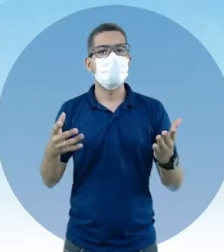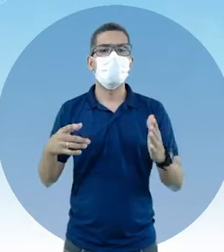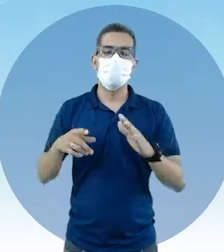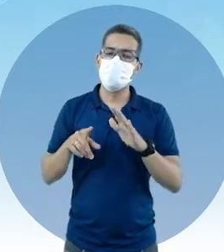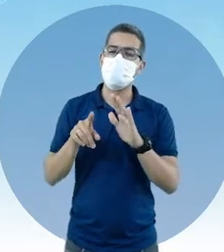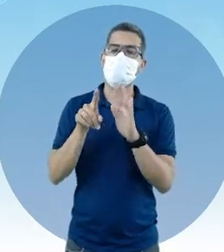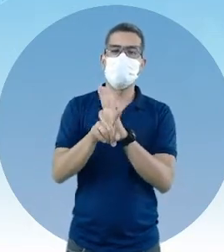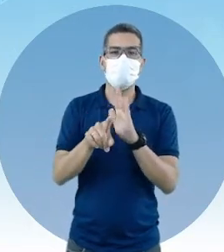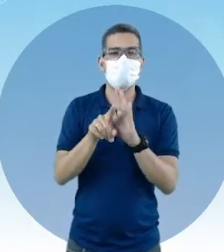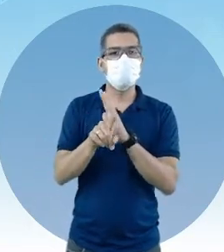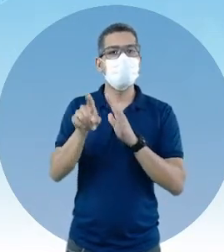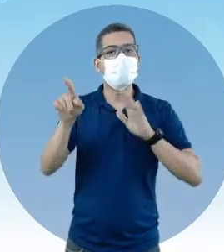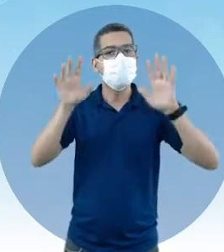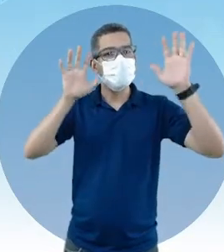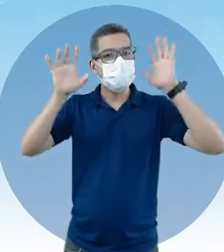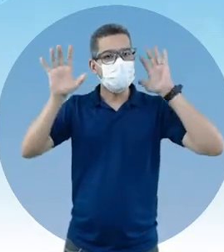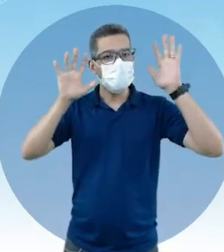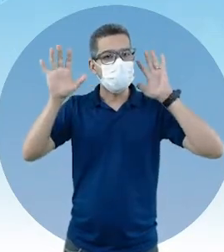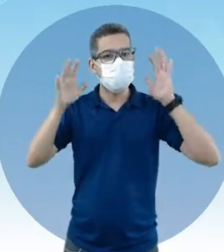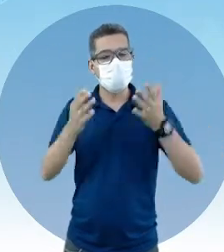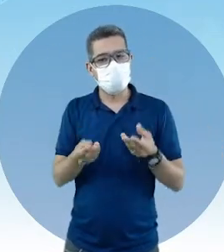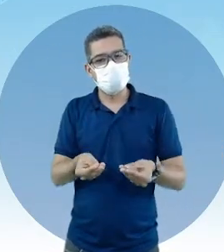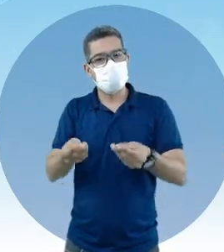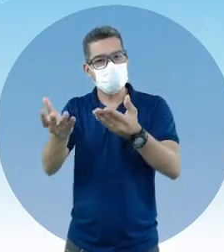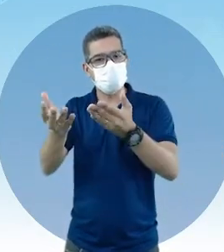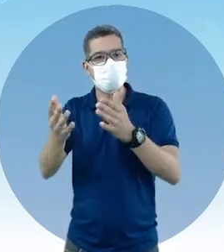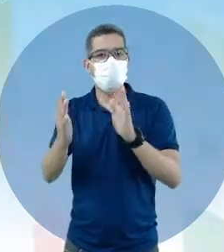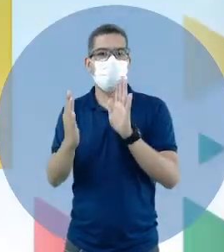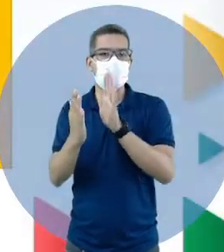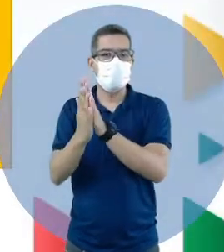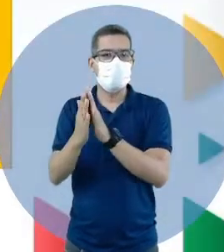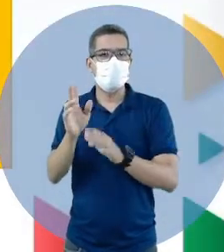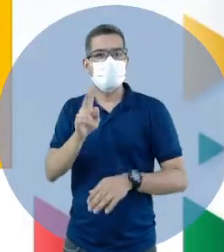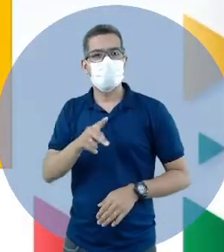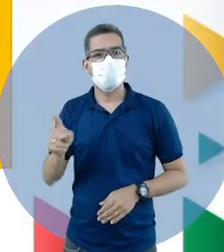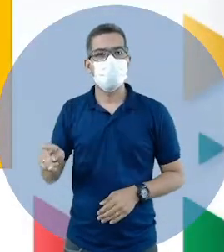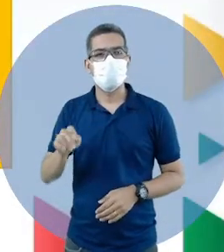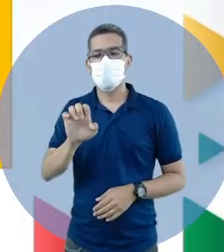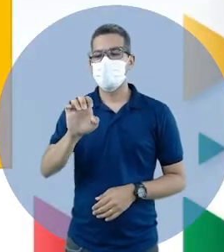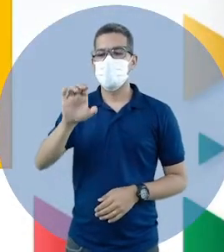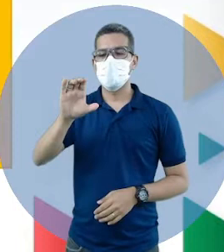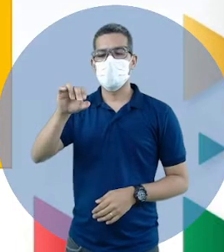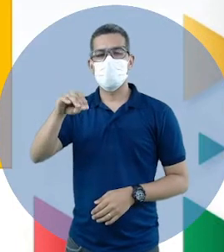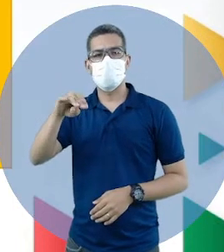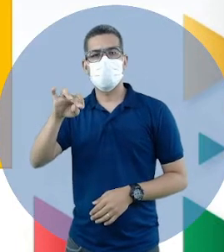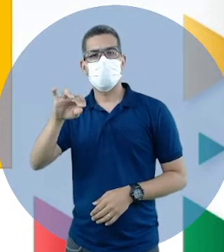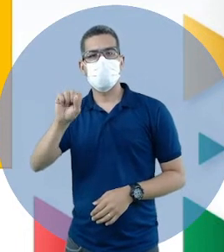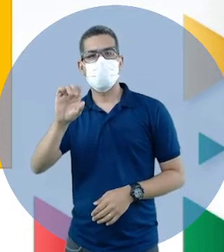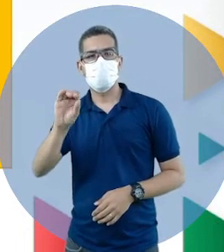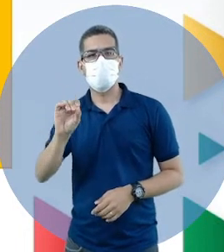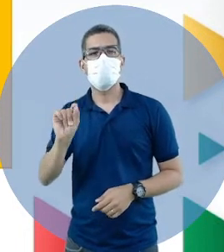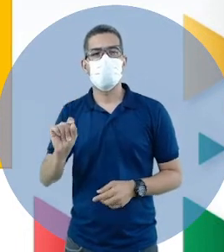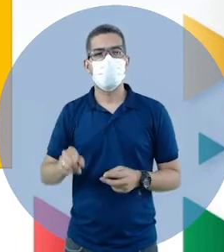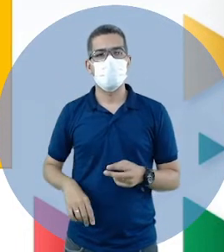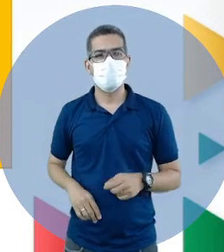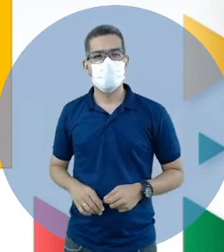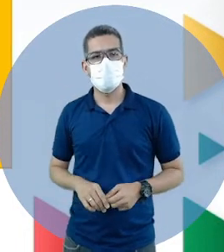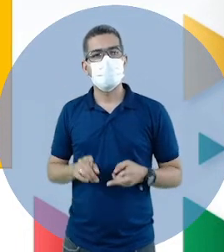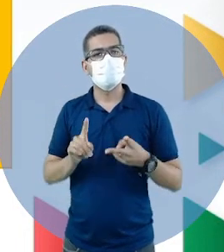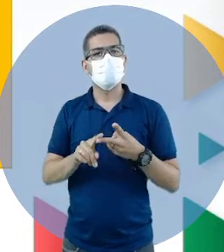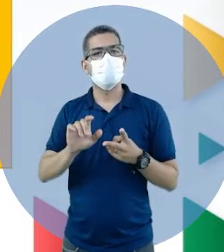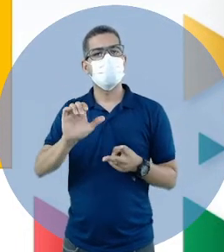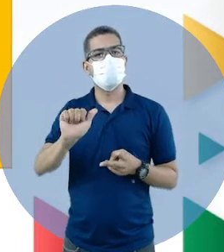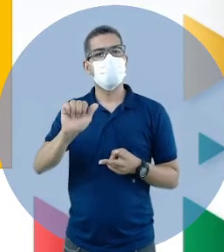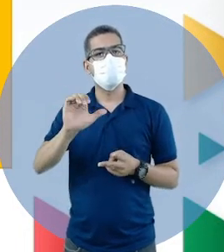perguntas para que vocês levem aos seus professores. Vamos lá? O que significa ecumenismo? 2. O que